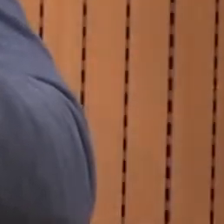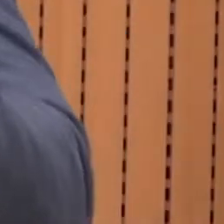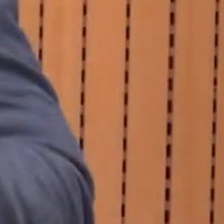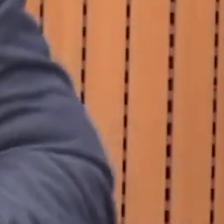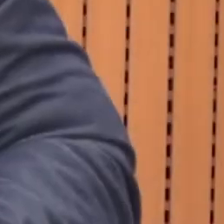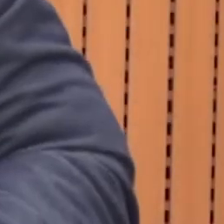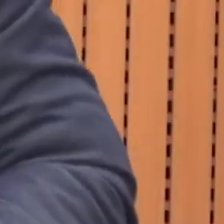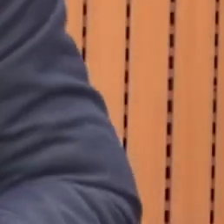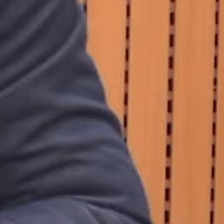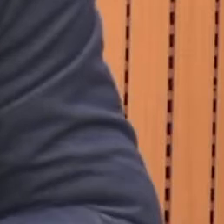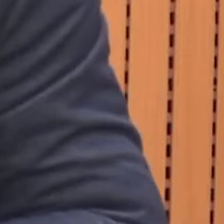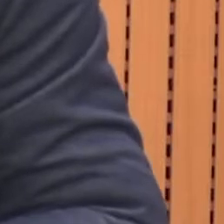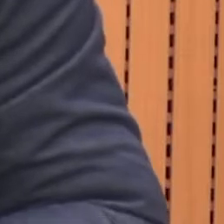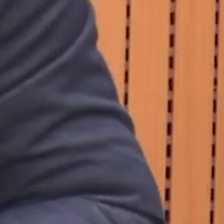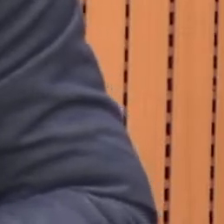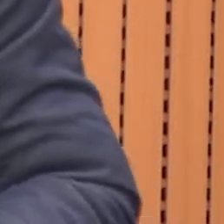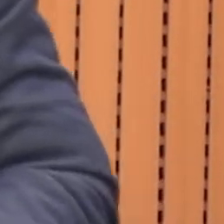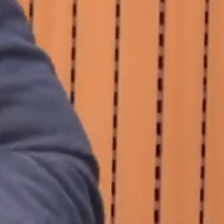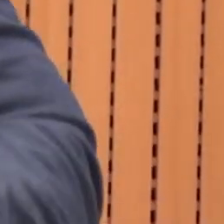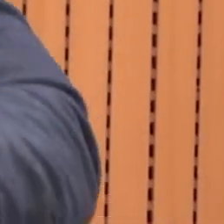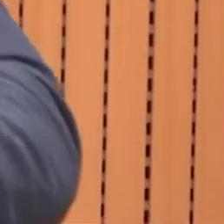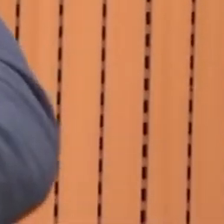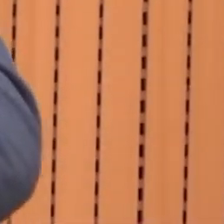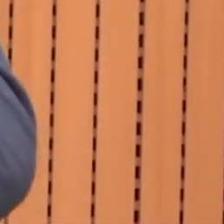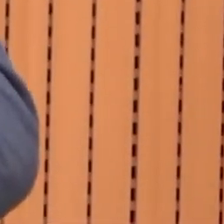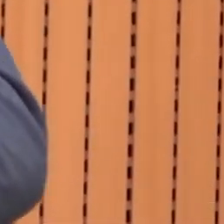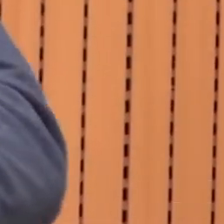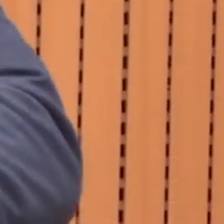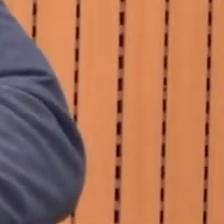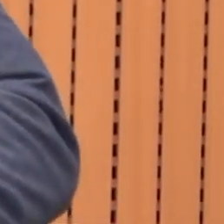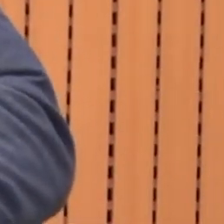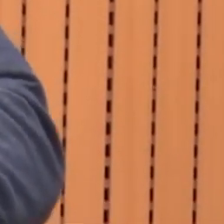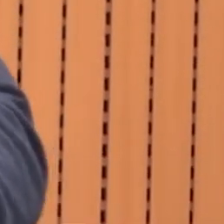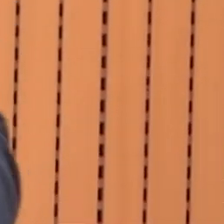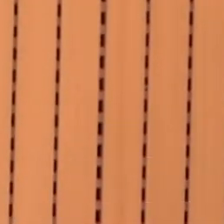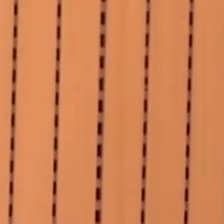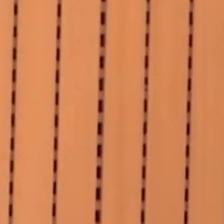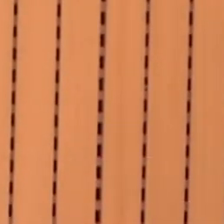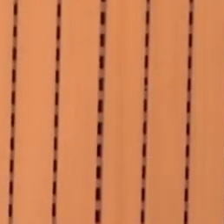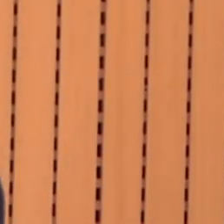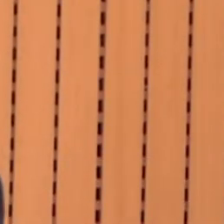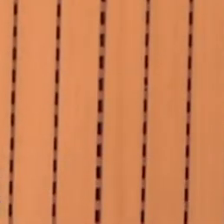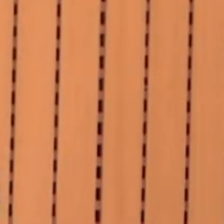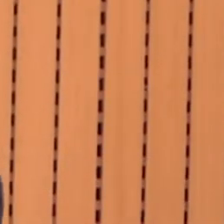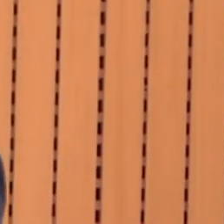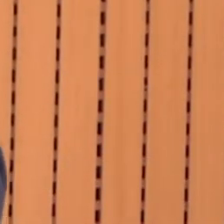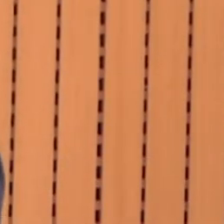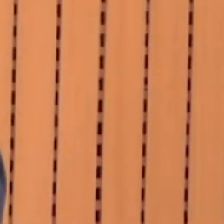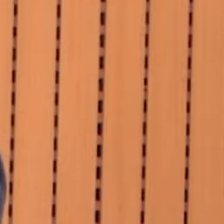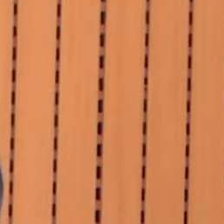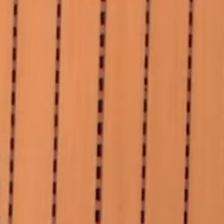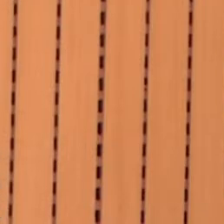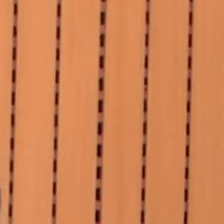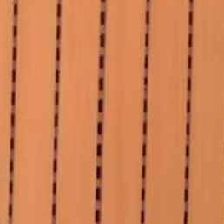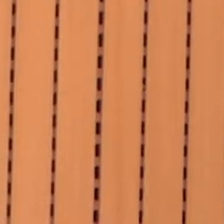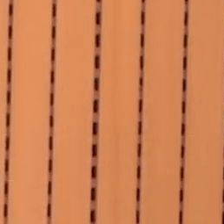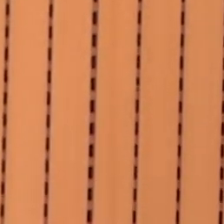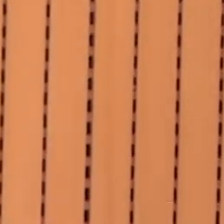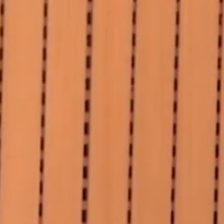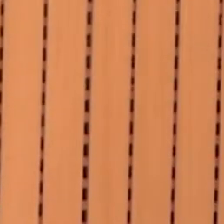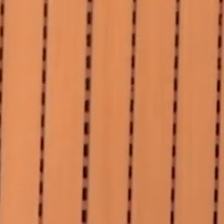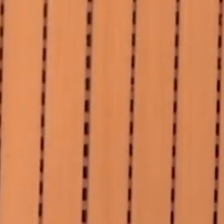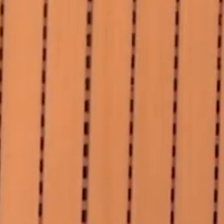presidente, parabenizar os médicos na sua pessoa, todos os médicos da rede pública, né, pelo Dia do Médico,